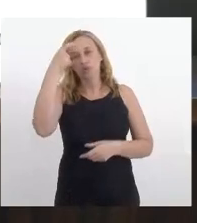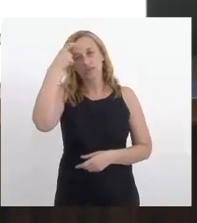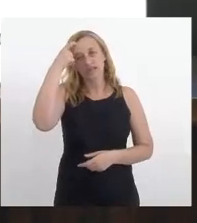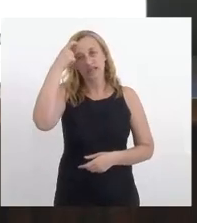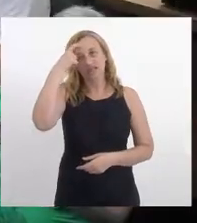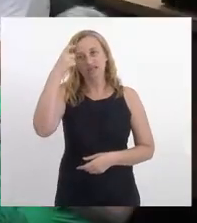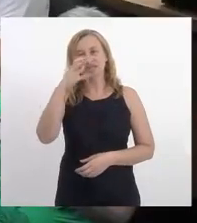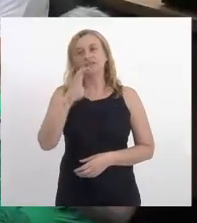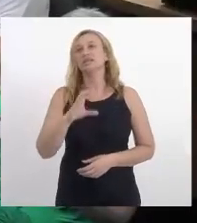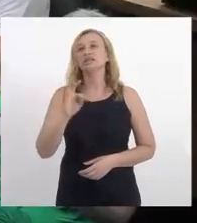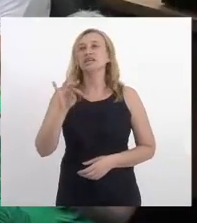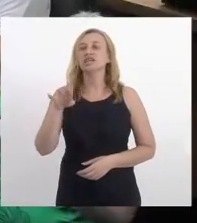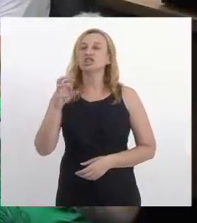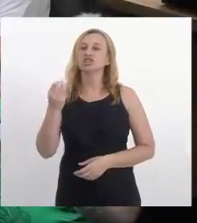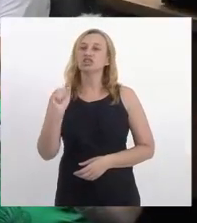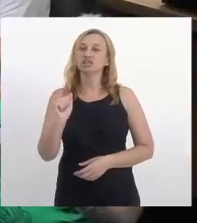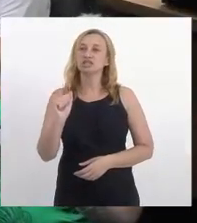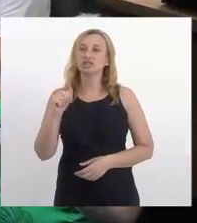de Krishna.